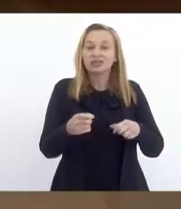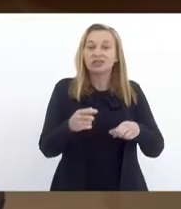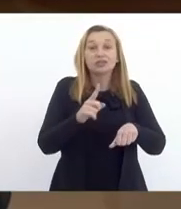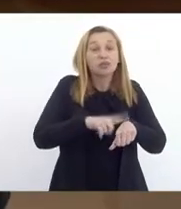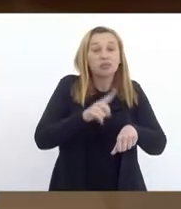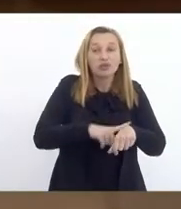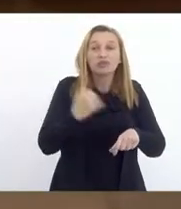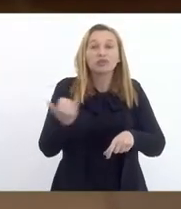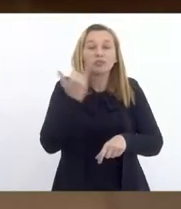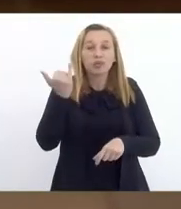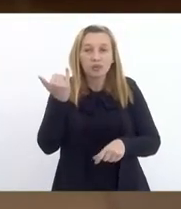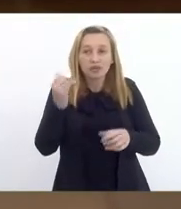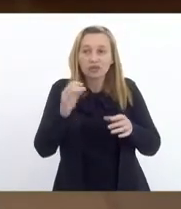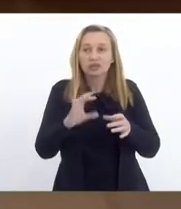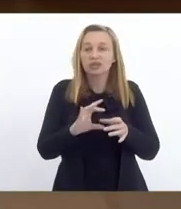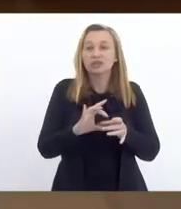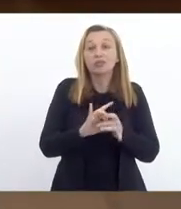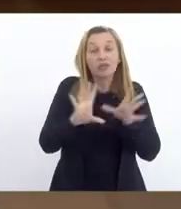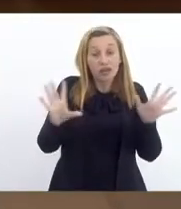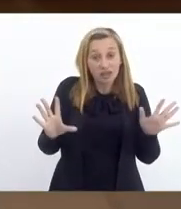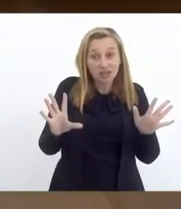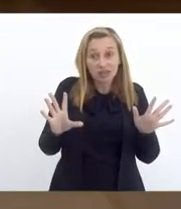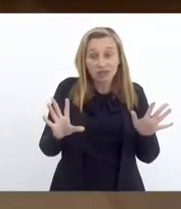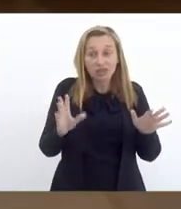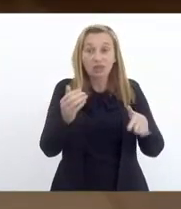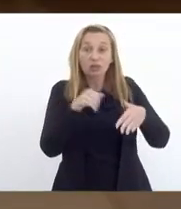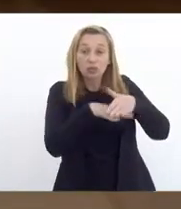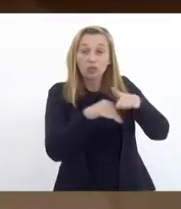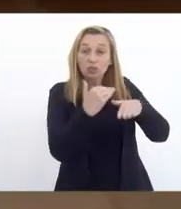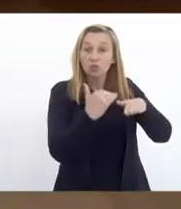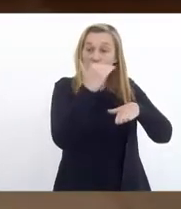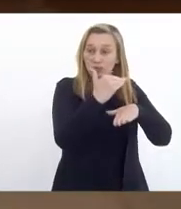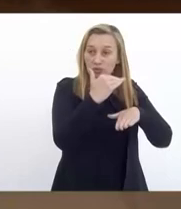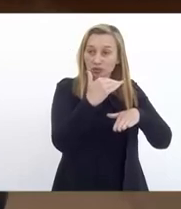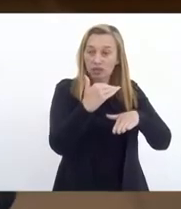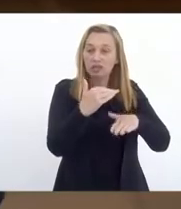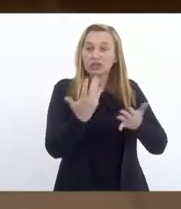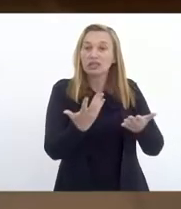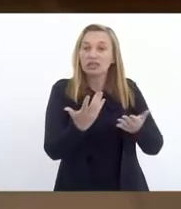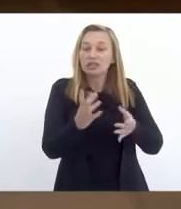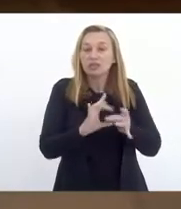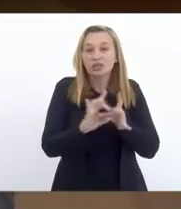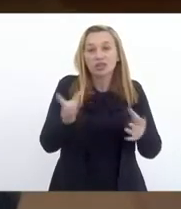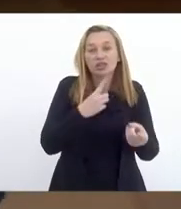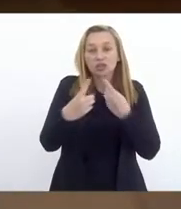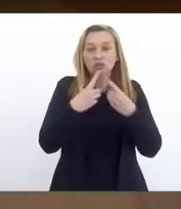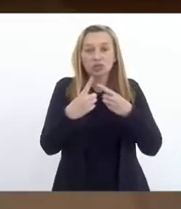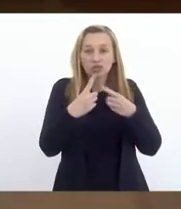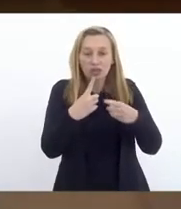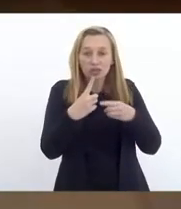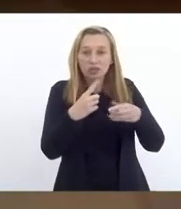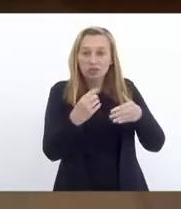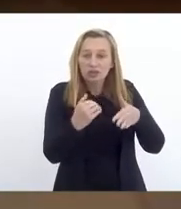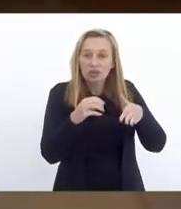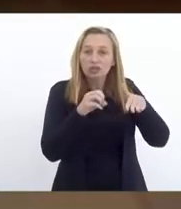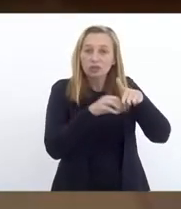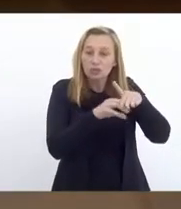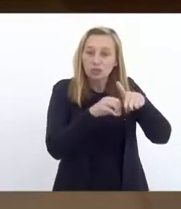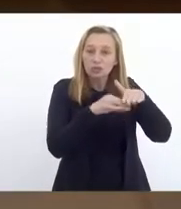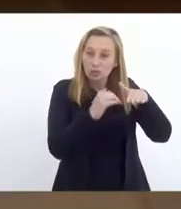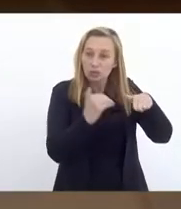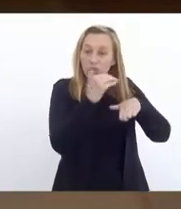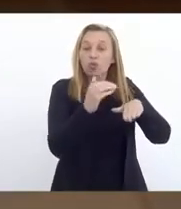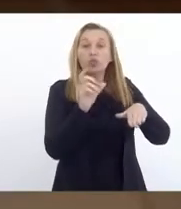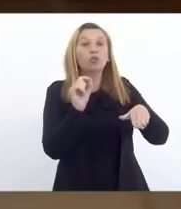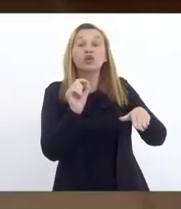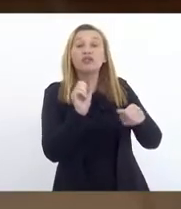importante, a gente democratizar o fundo, ou seja, democratizar a discussão pelo fundo, democratizar o que, que a gente vai fazer com